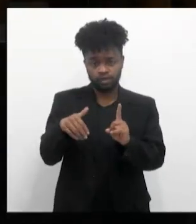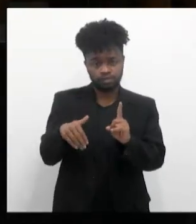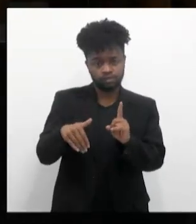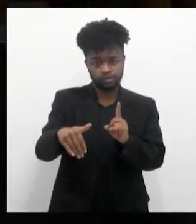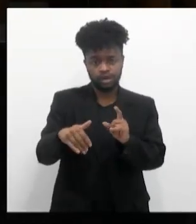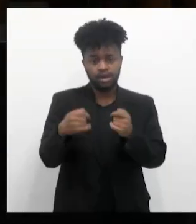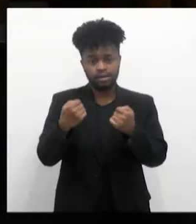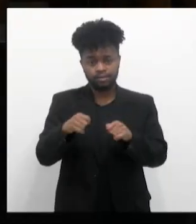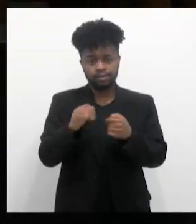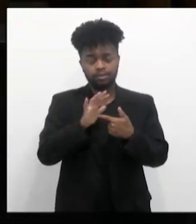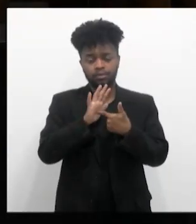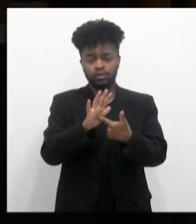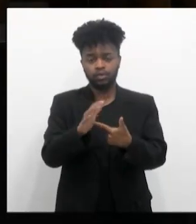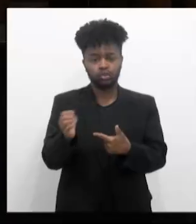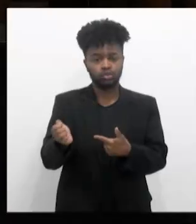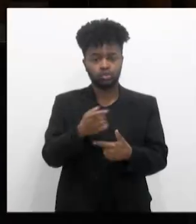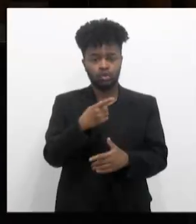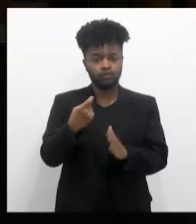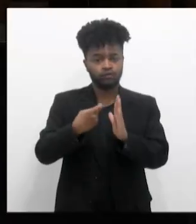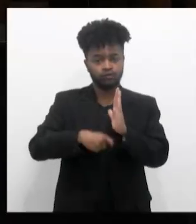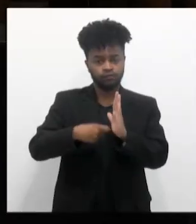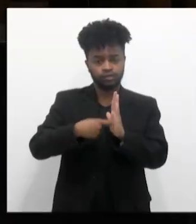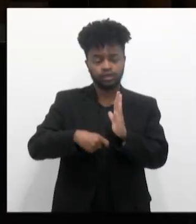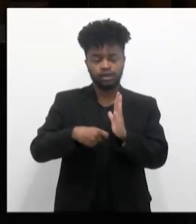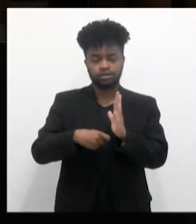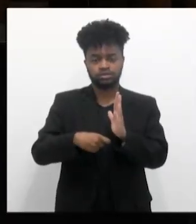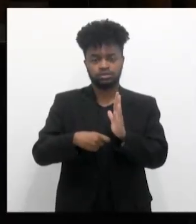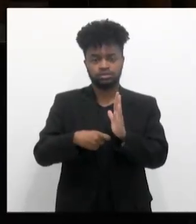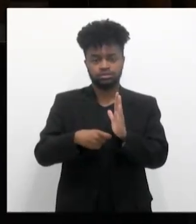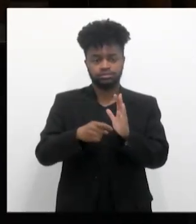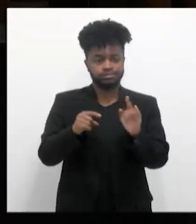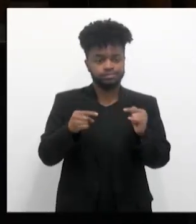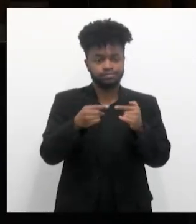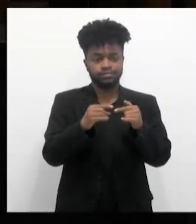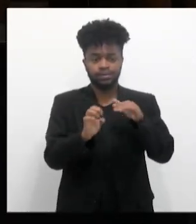que revelar as novas tarifas que as